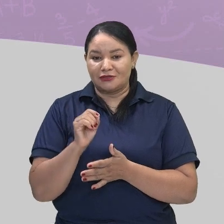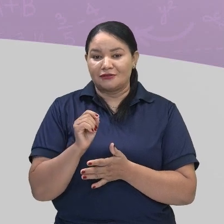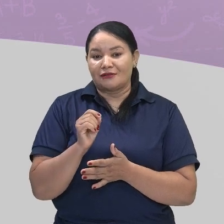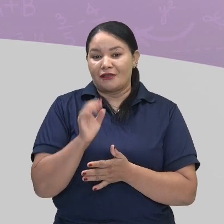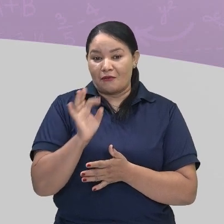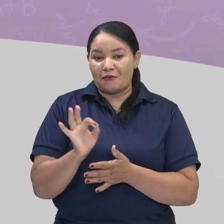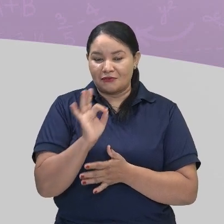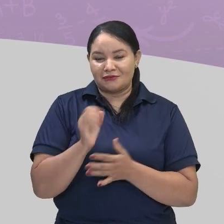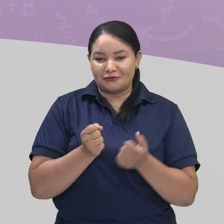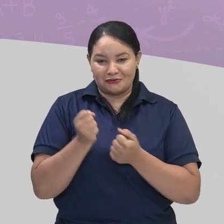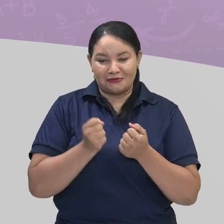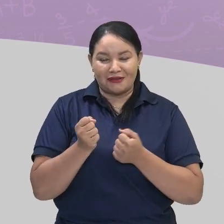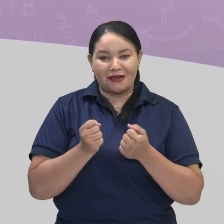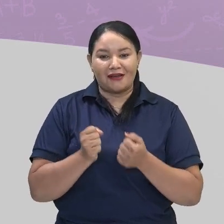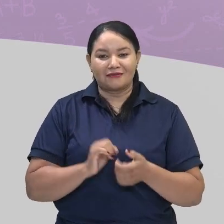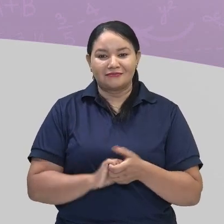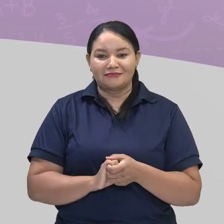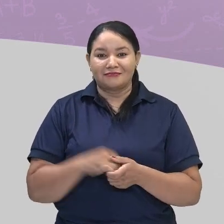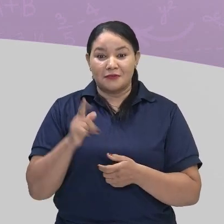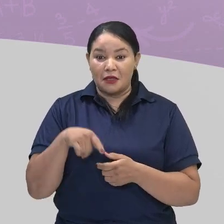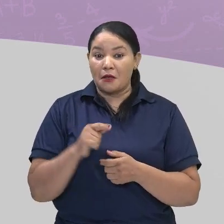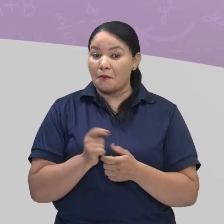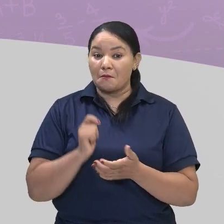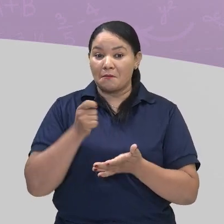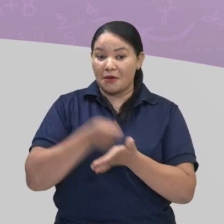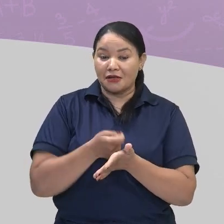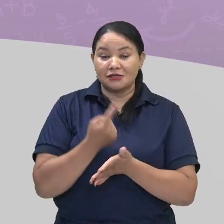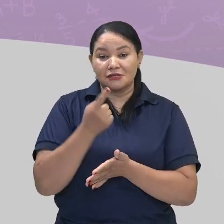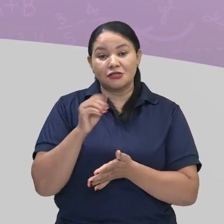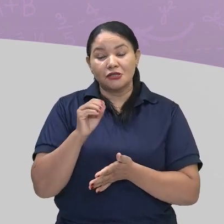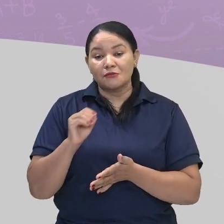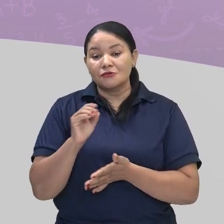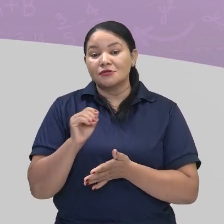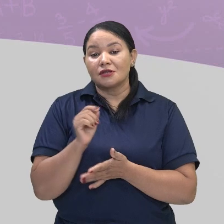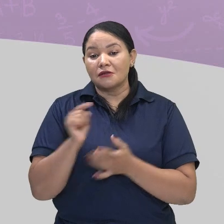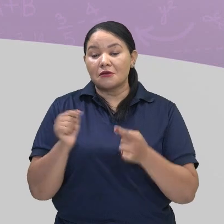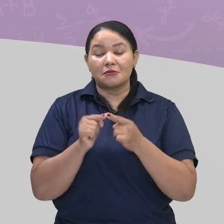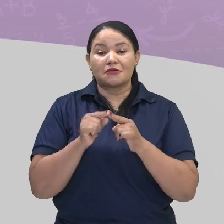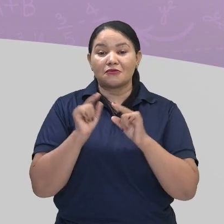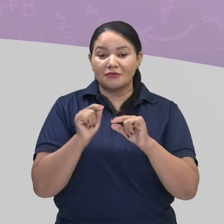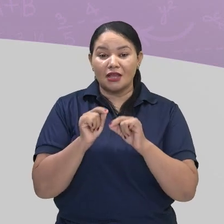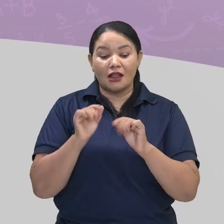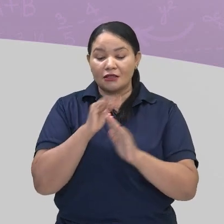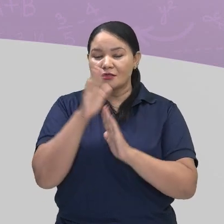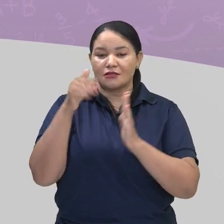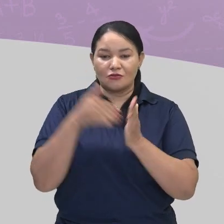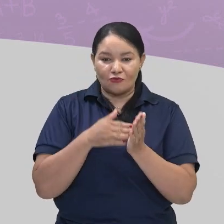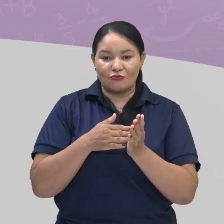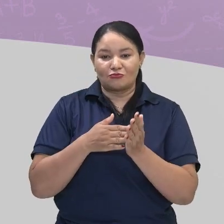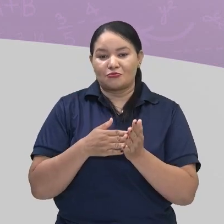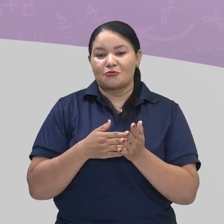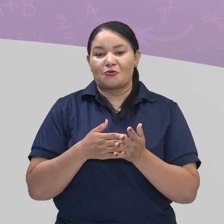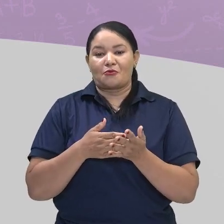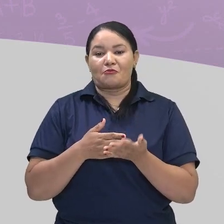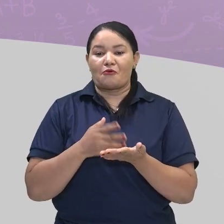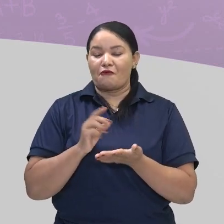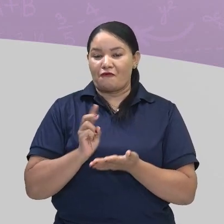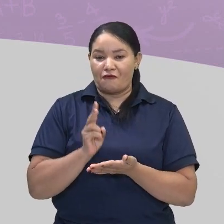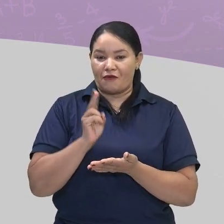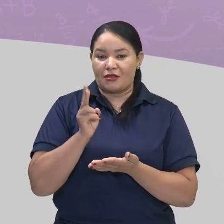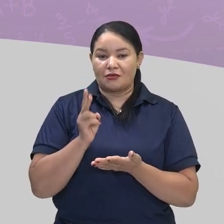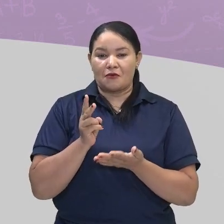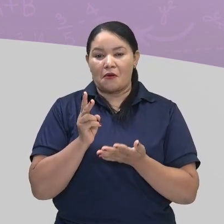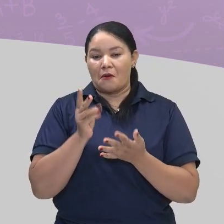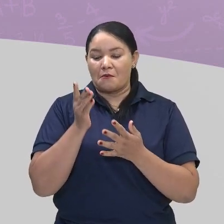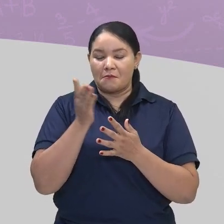quem me dera. Né? Já paguei 100% do carro, quer dizer que eu já paguei todo o valor do carro. Já paguei, no